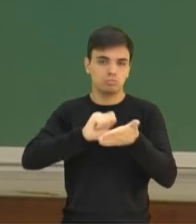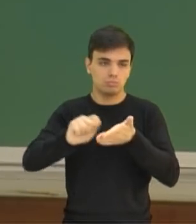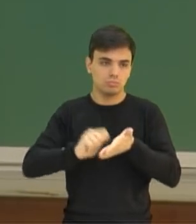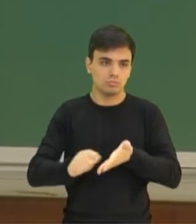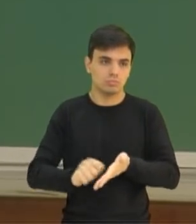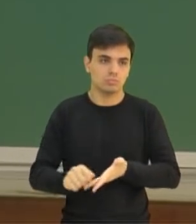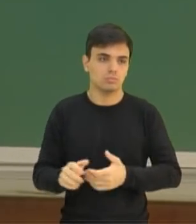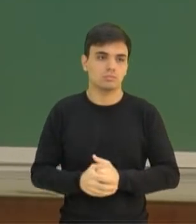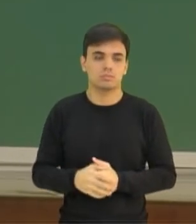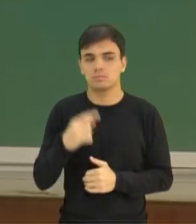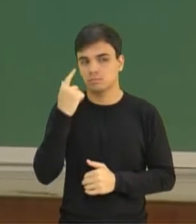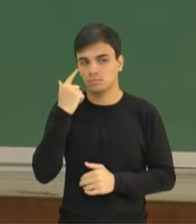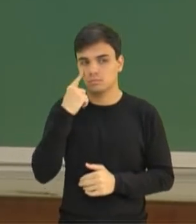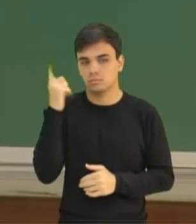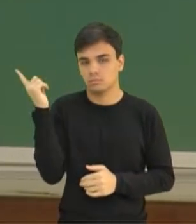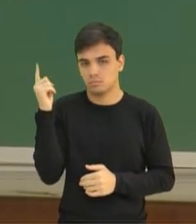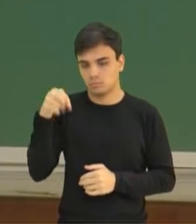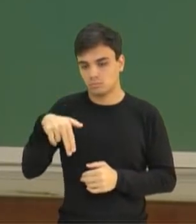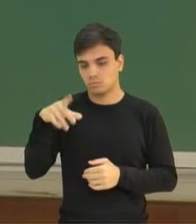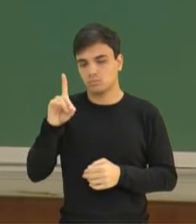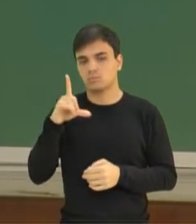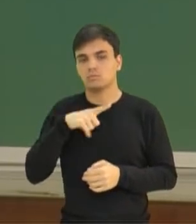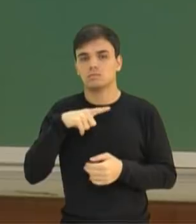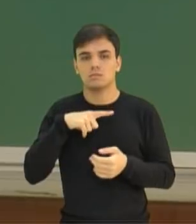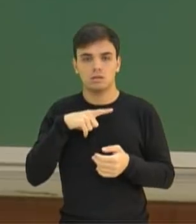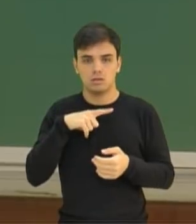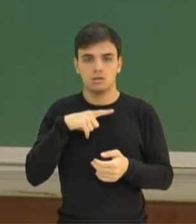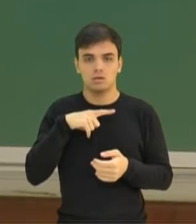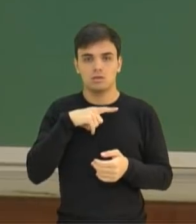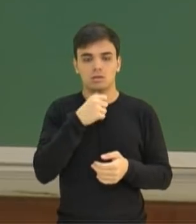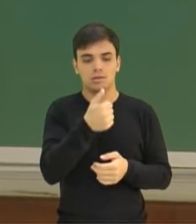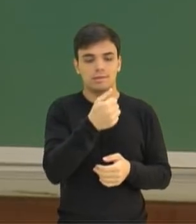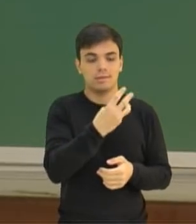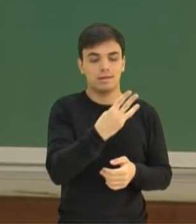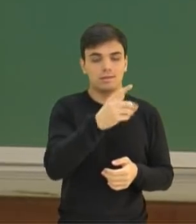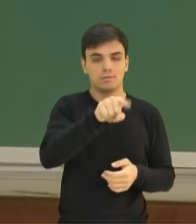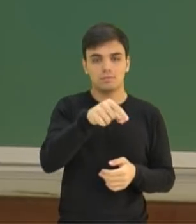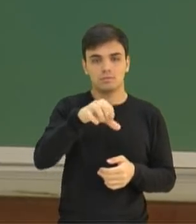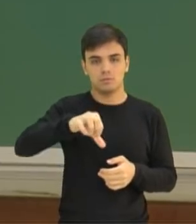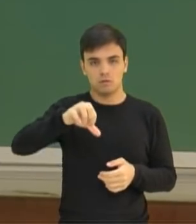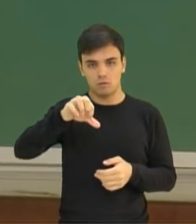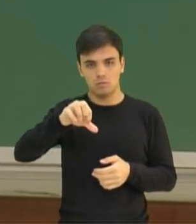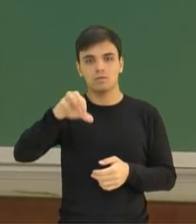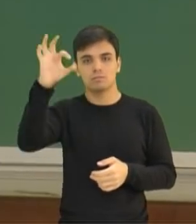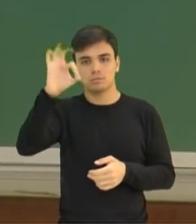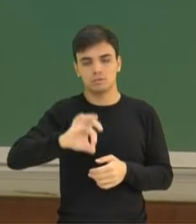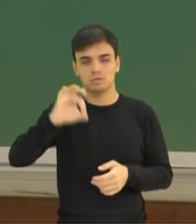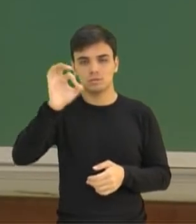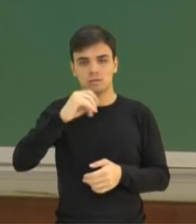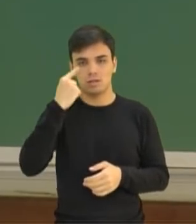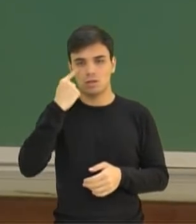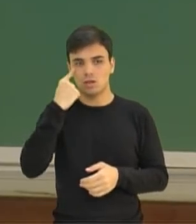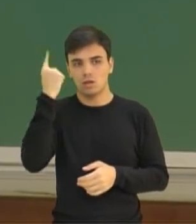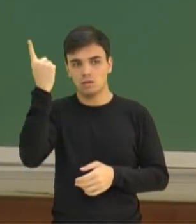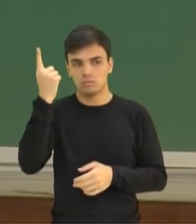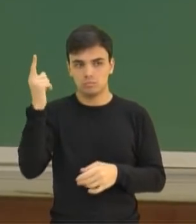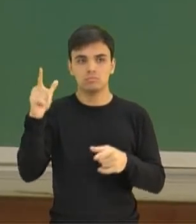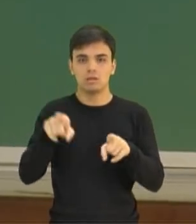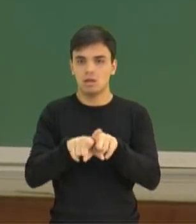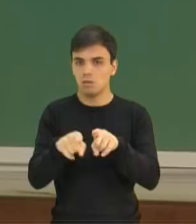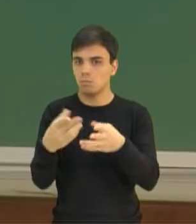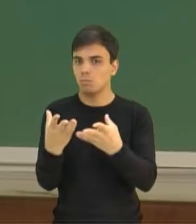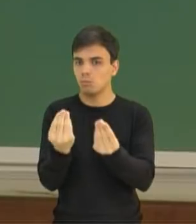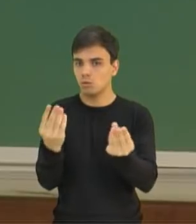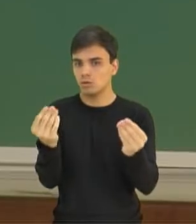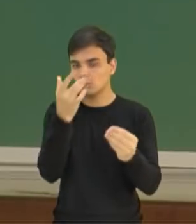tem uma taxa de analfabetismo de 13,9%, que é bastante elevado comparado ali com as outras regiões do Brasil,